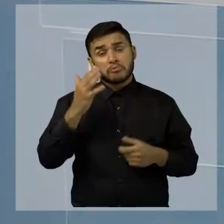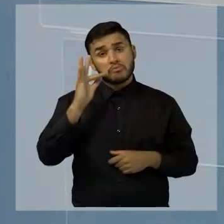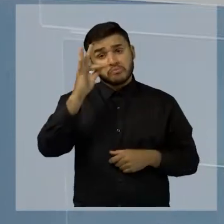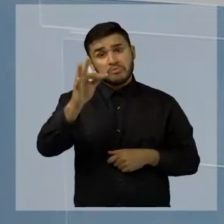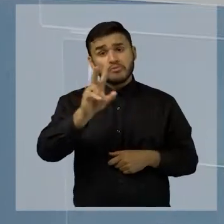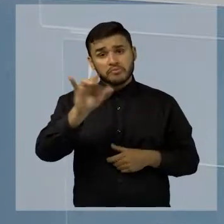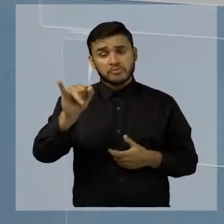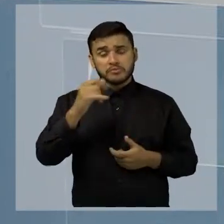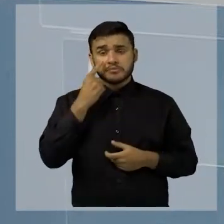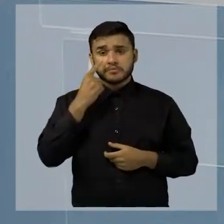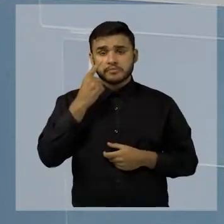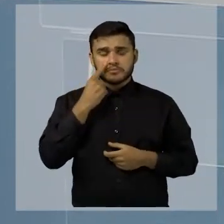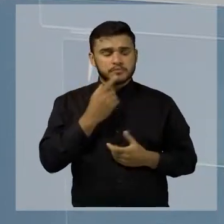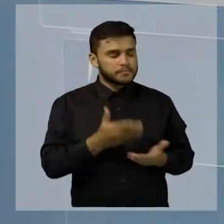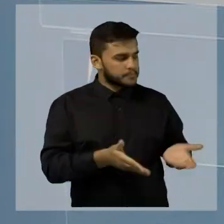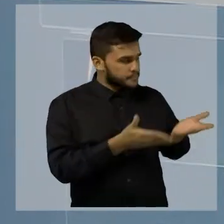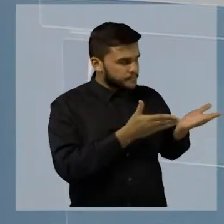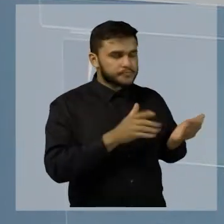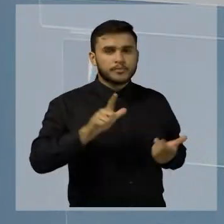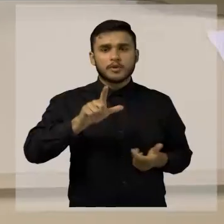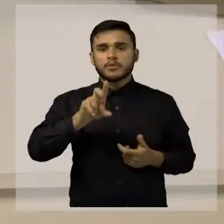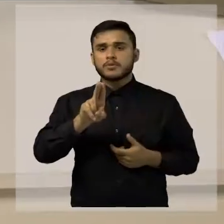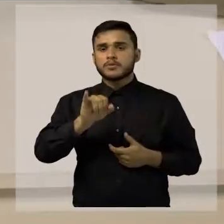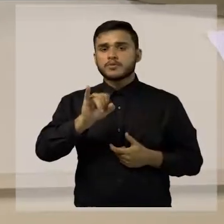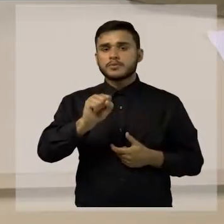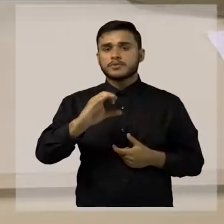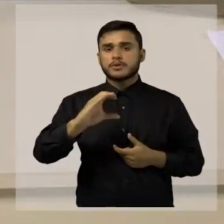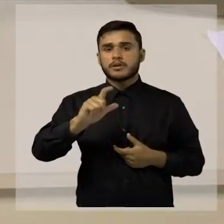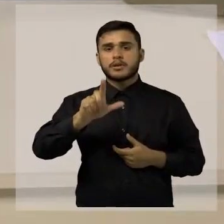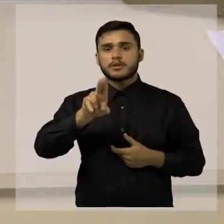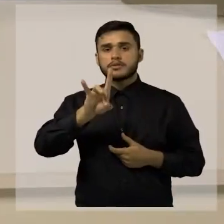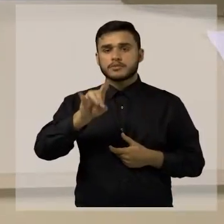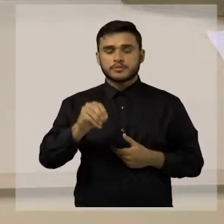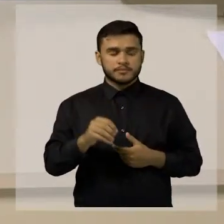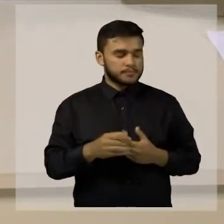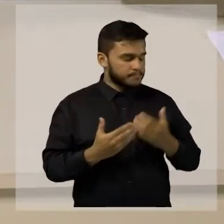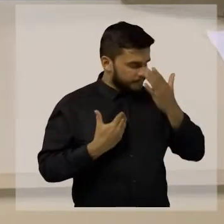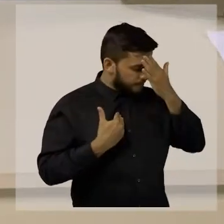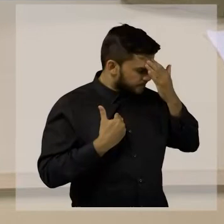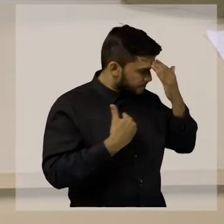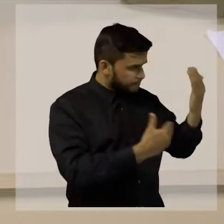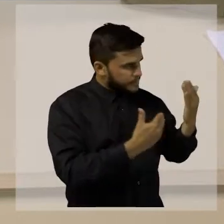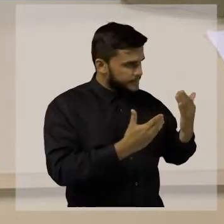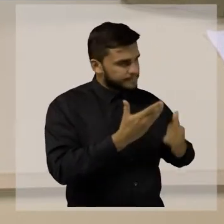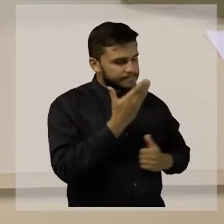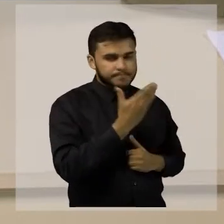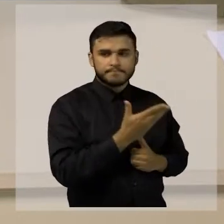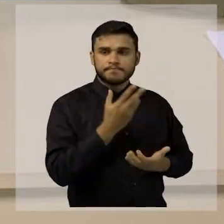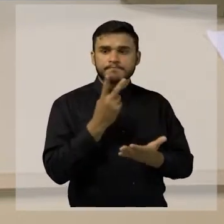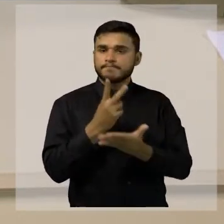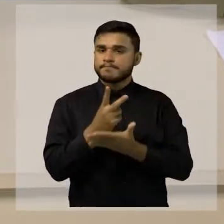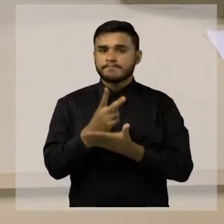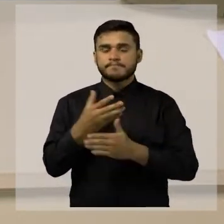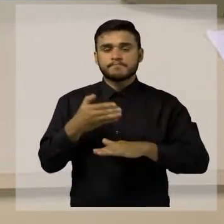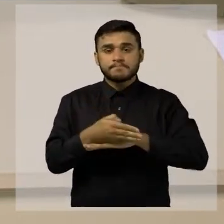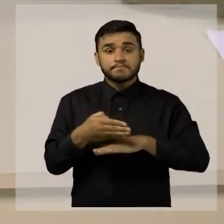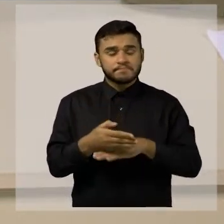consultor político Luiz Cláudio Ferreira Barbosa, a quem eu agradeço a sempre importante participação aqui no programa Pela